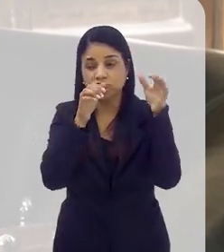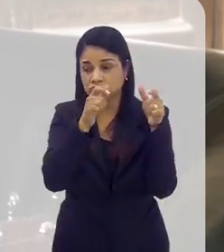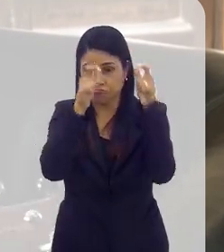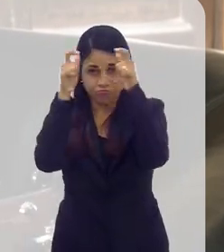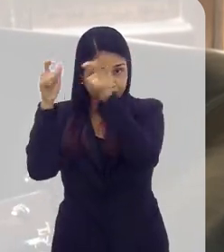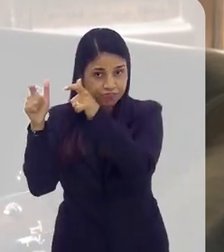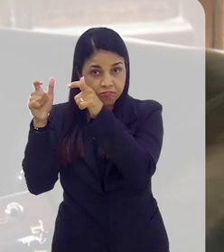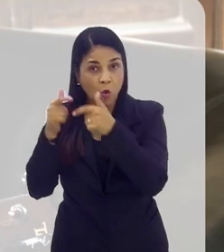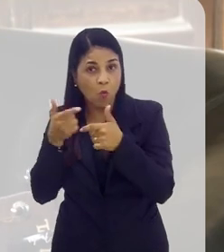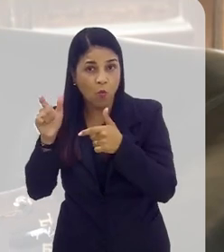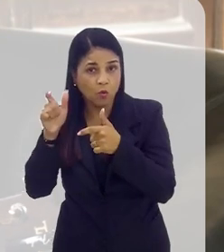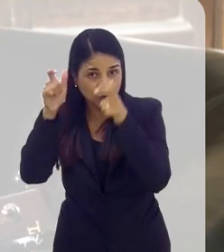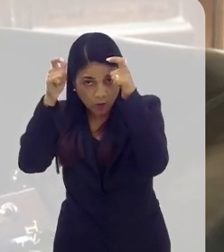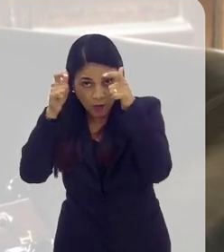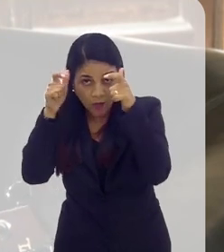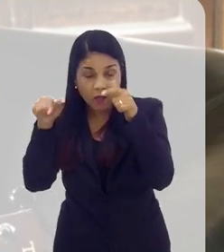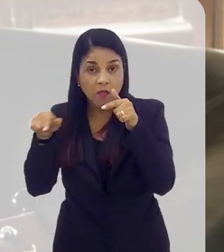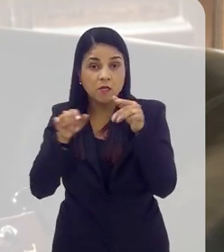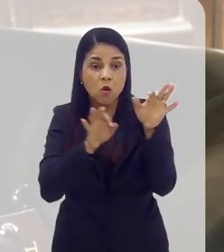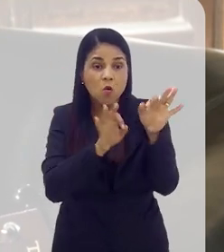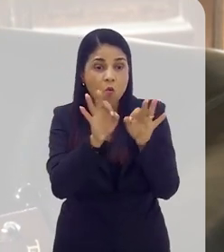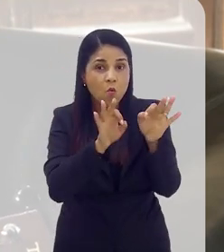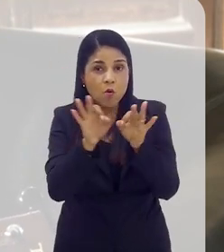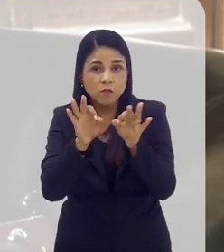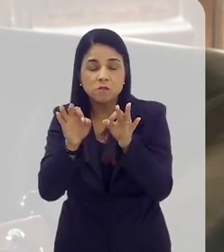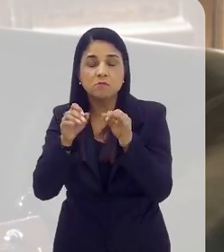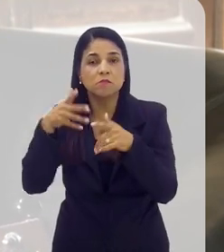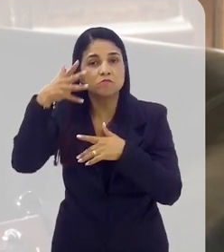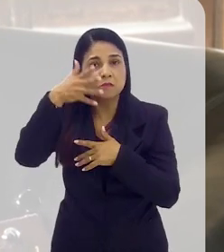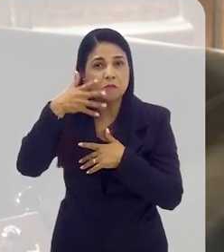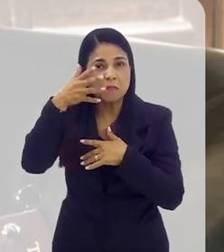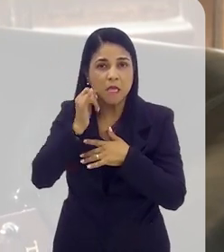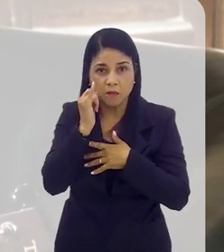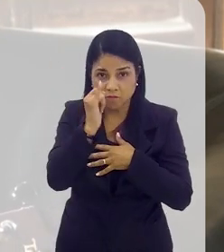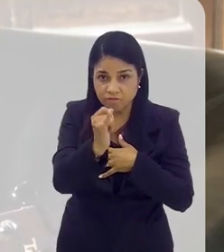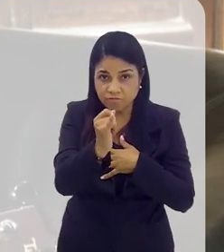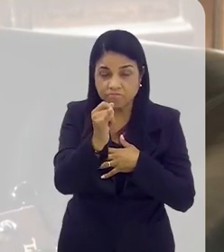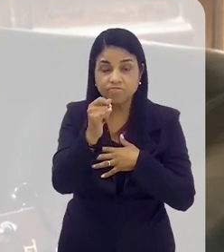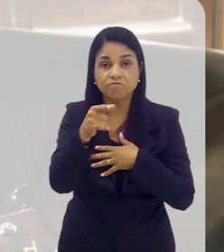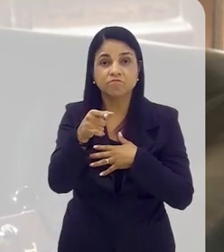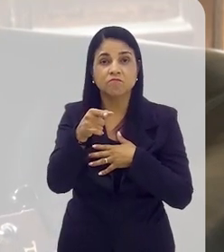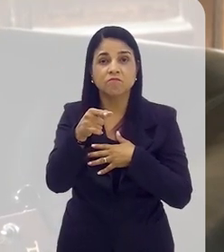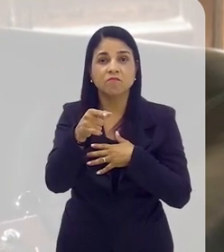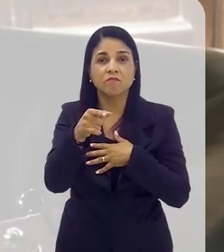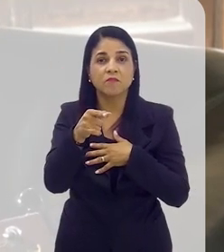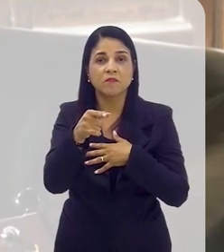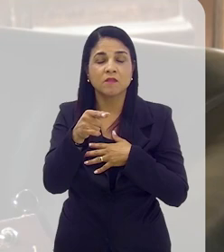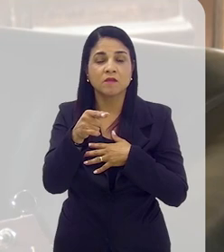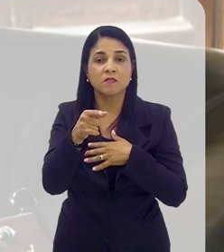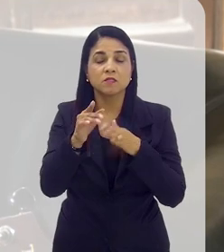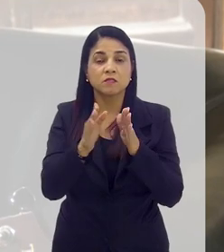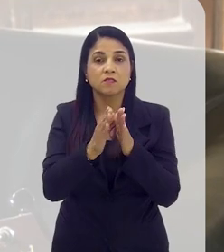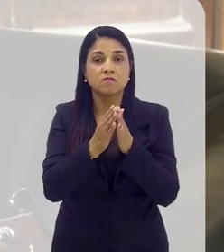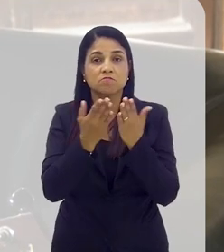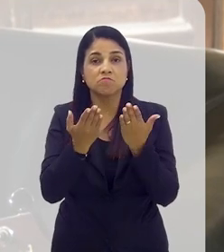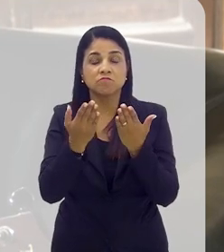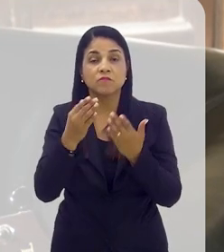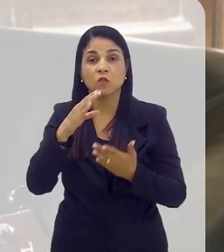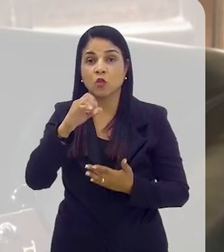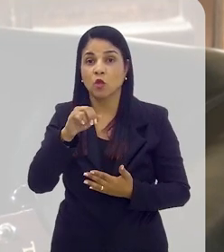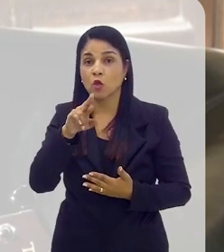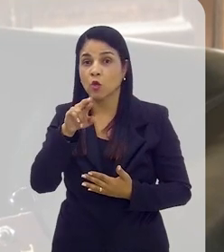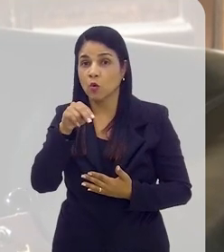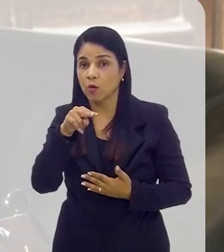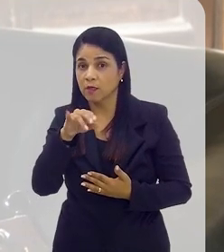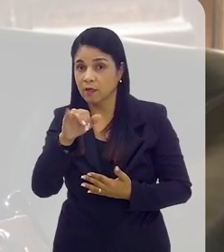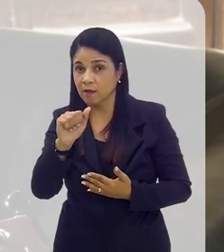ver, quando o Davi ele vai passar o seu reinado, que ele coloca tudo em ordem, e eu costumo falar isso em alguns seminários que eu